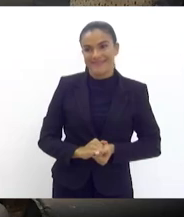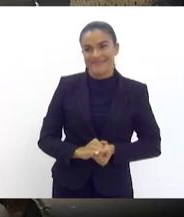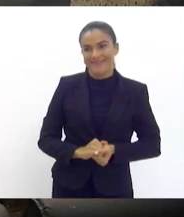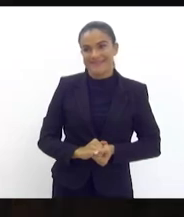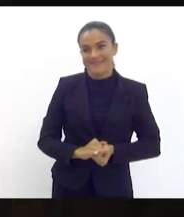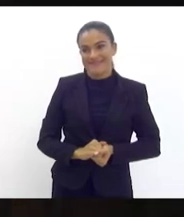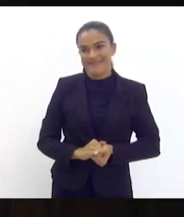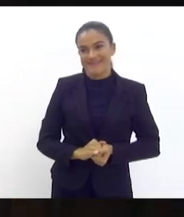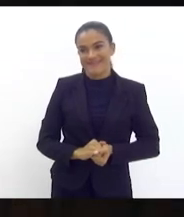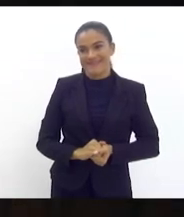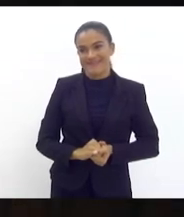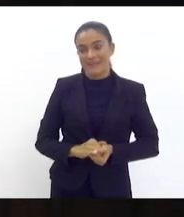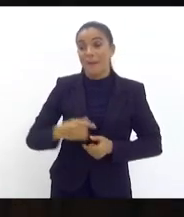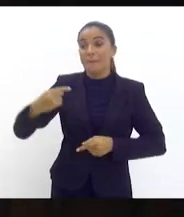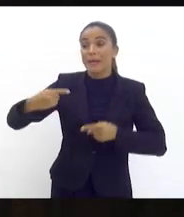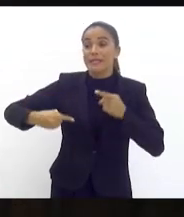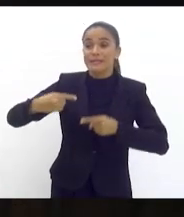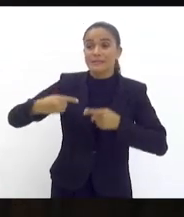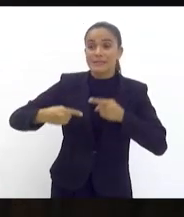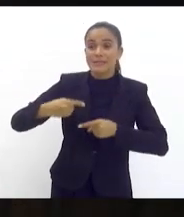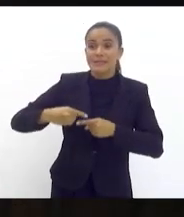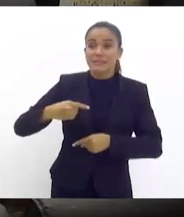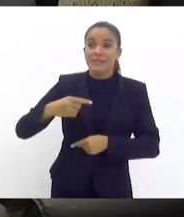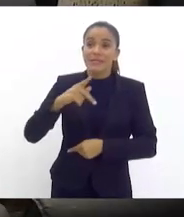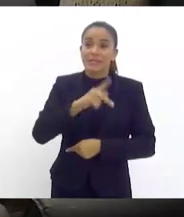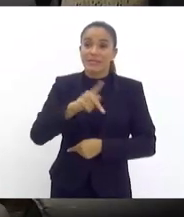Presidente. Para discutir, professor Josemar.